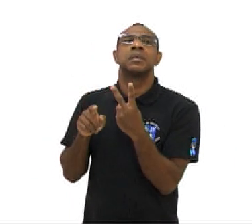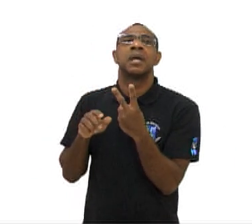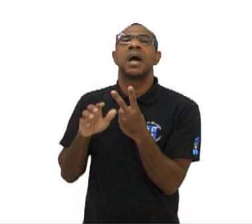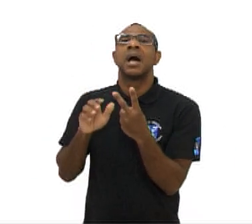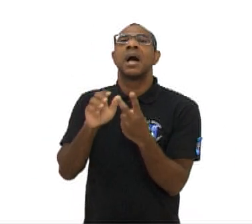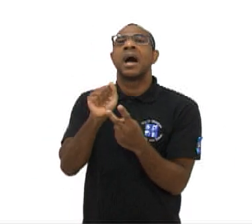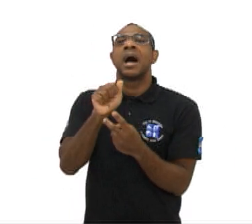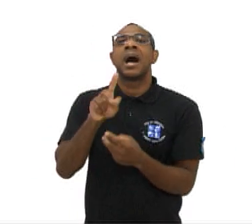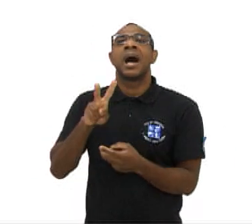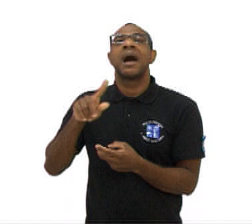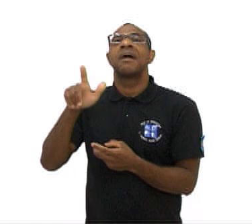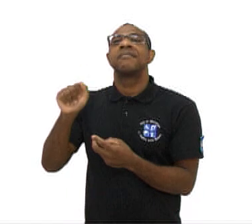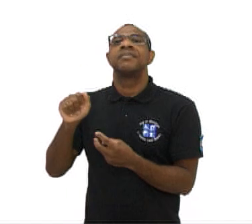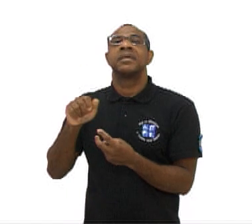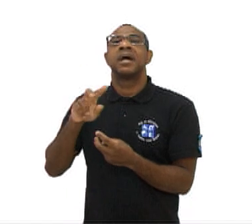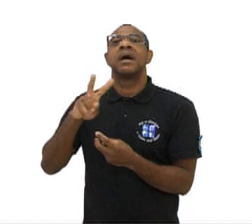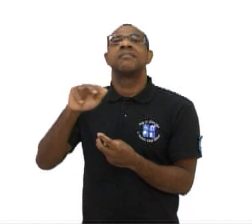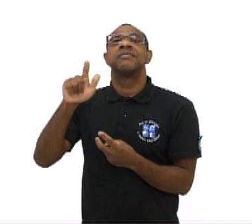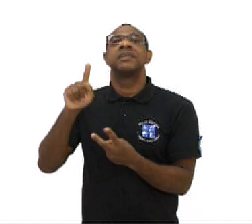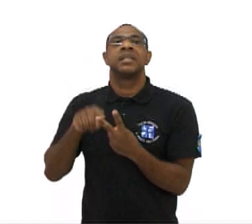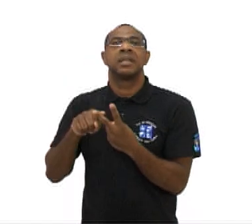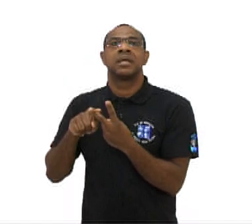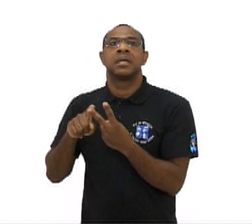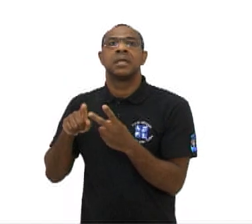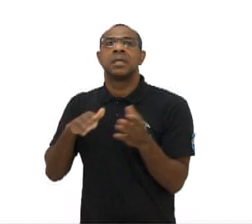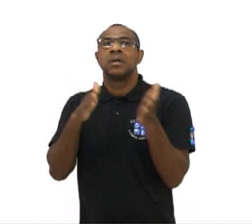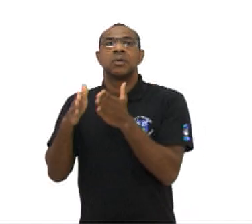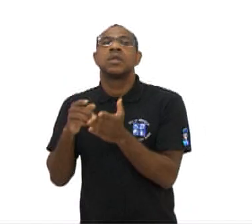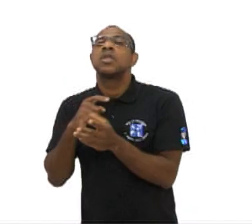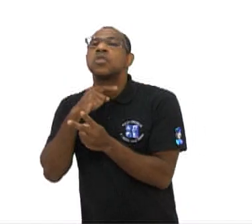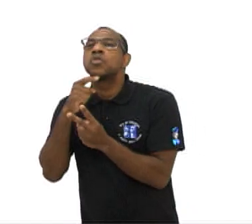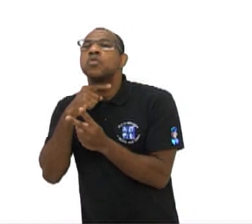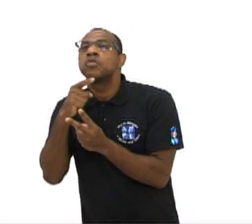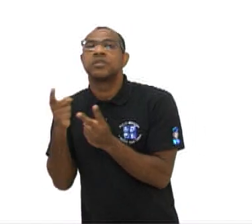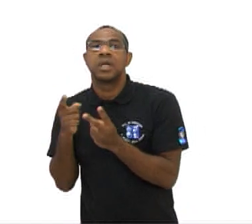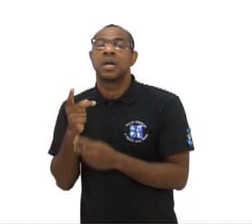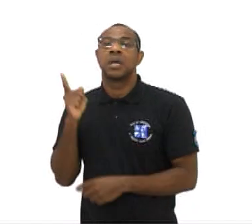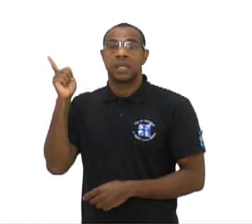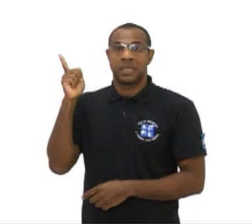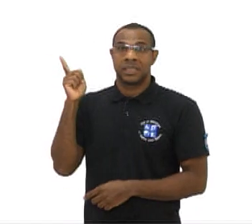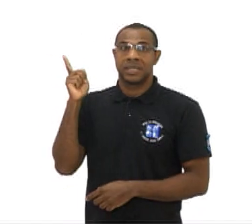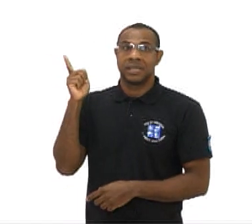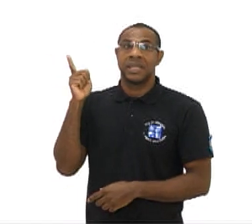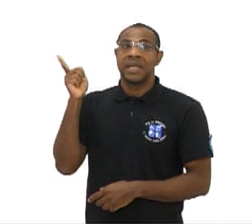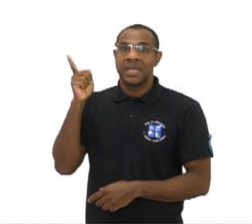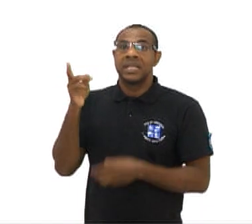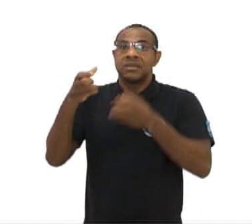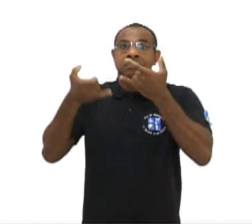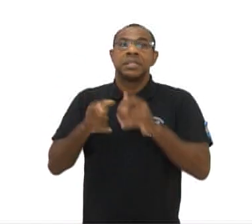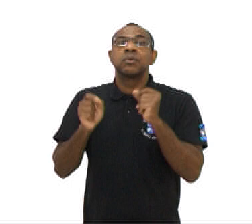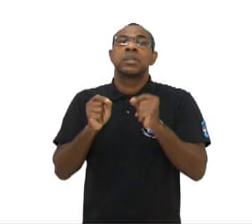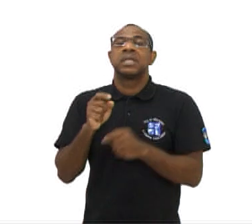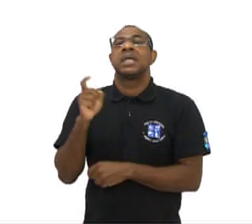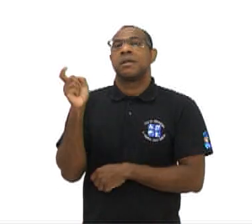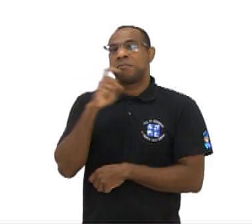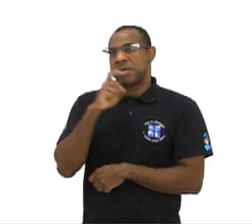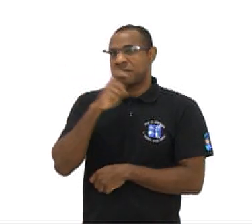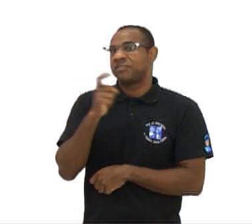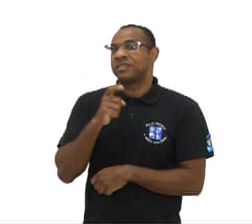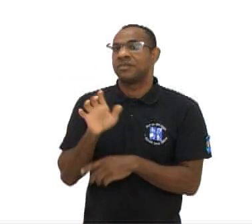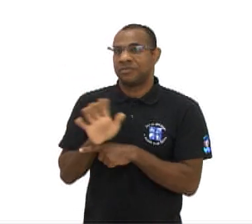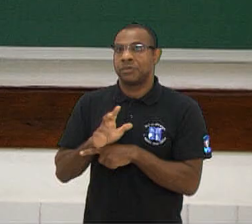e o outro filme chamado Dúvida. Ambos falam sobre essa questão de mentira. Por hoje,